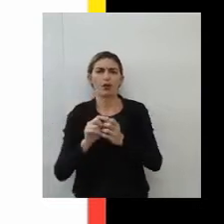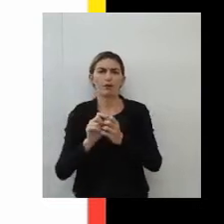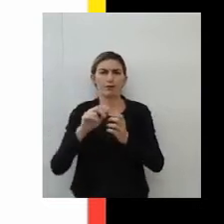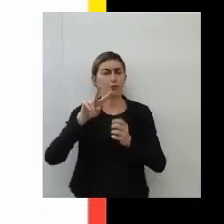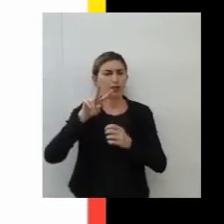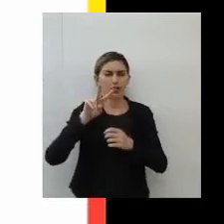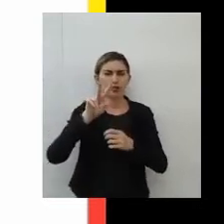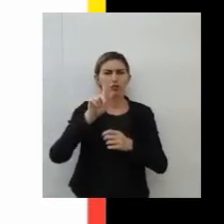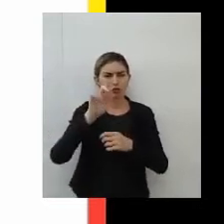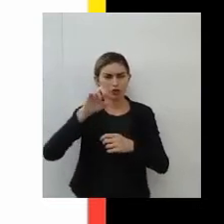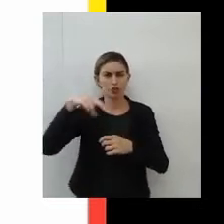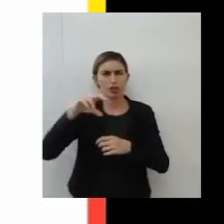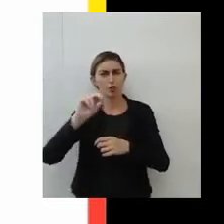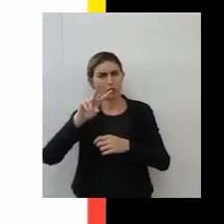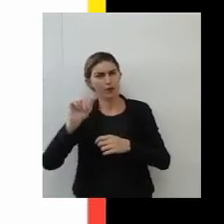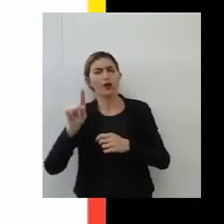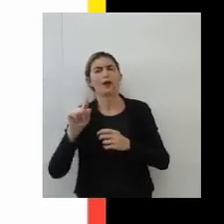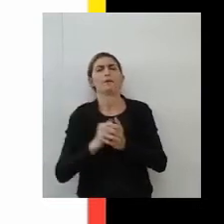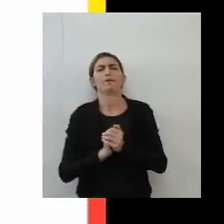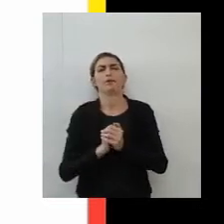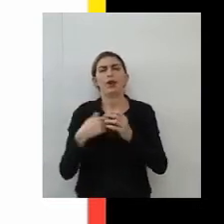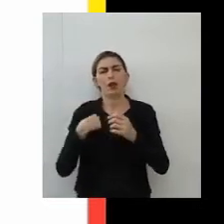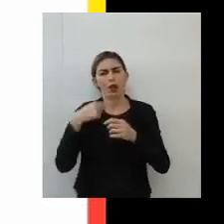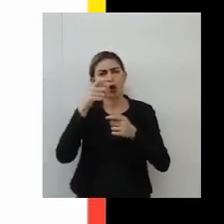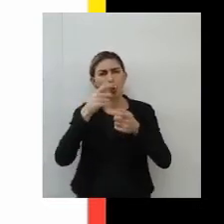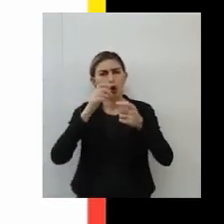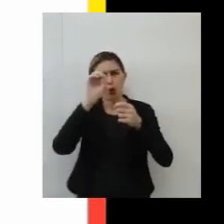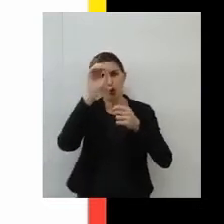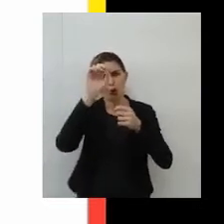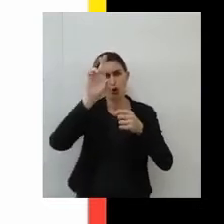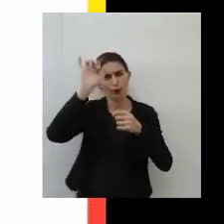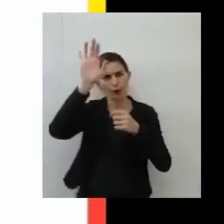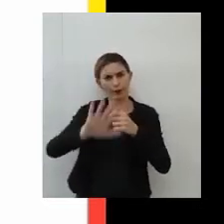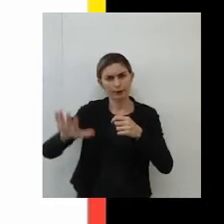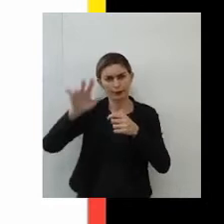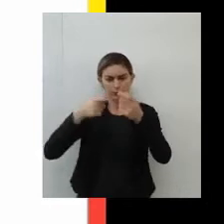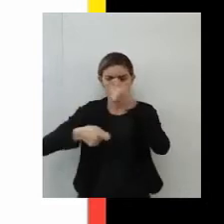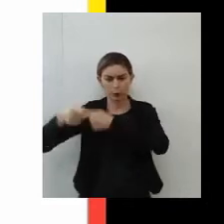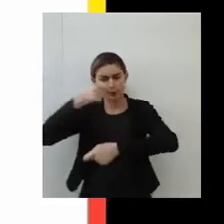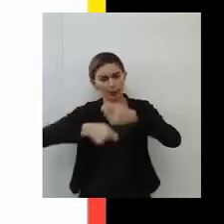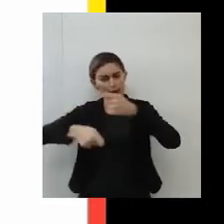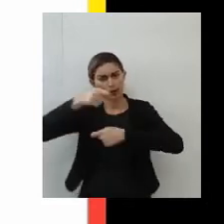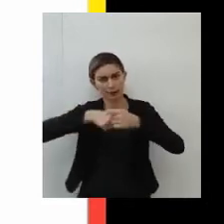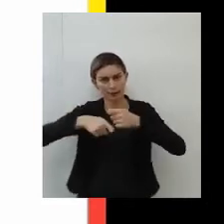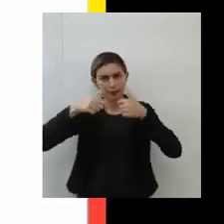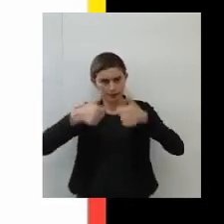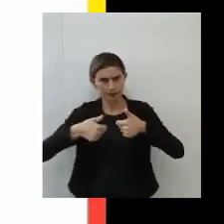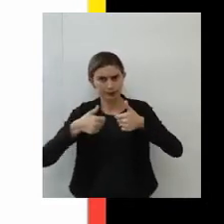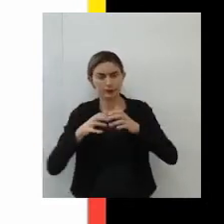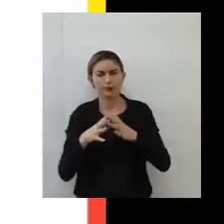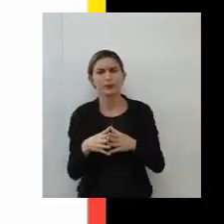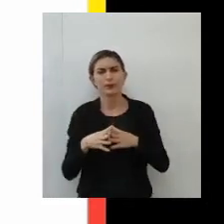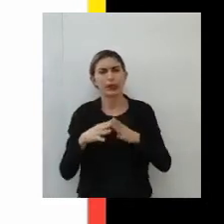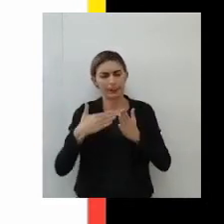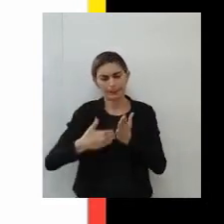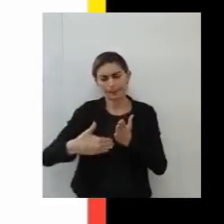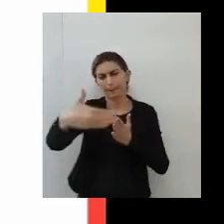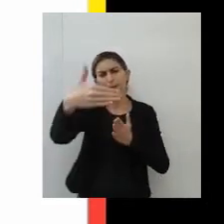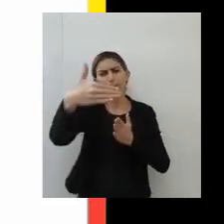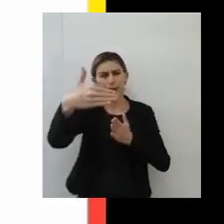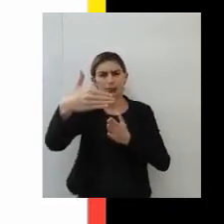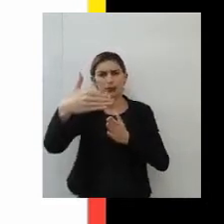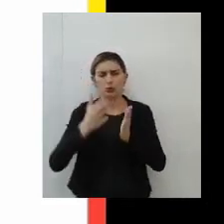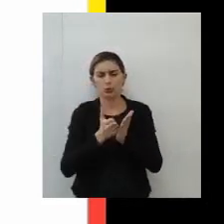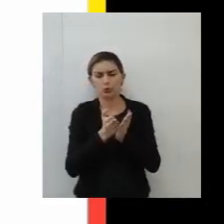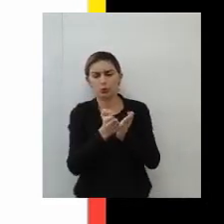entreposto comercial de produtos do Oriente para o Ocidente. Tá bem? Então, ó, a partir dos